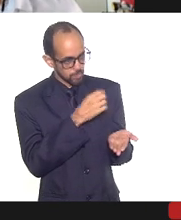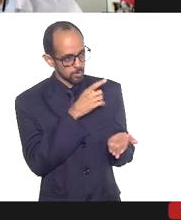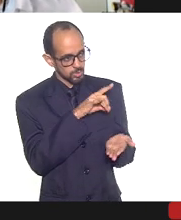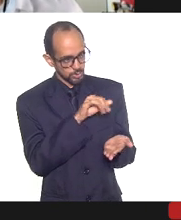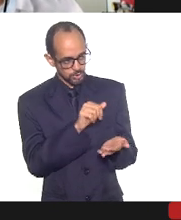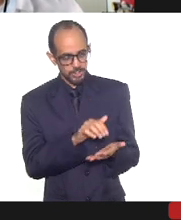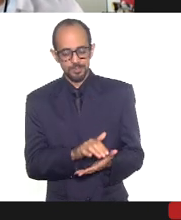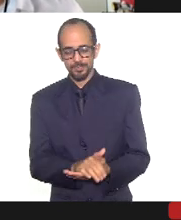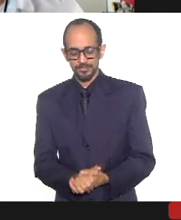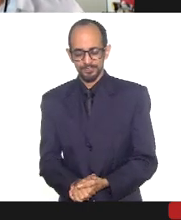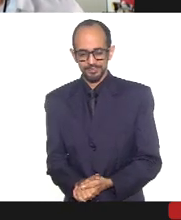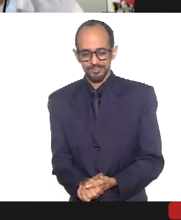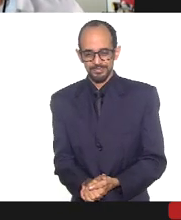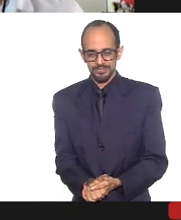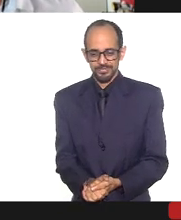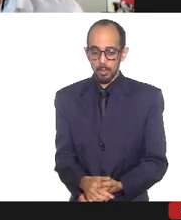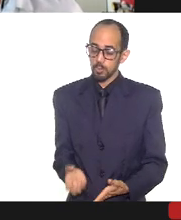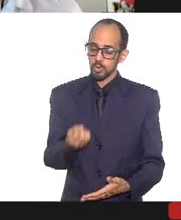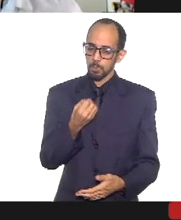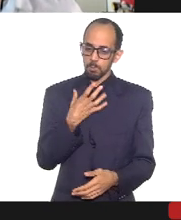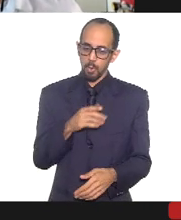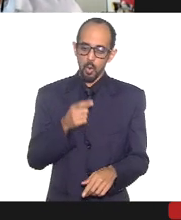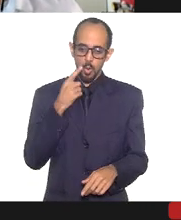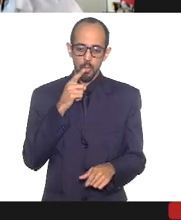Bom dia. Então, deputada Dani, Revela,